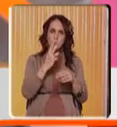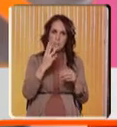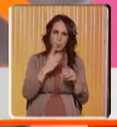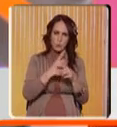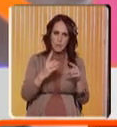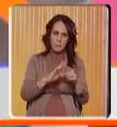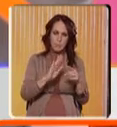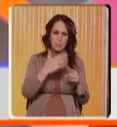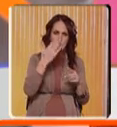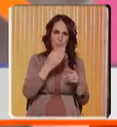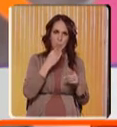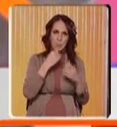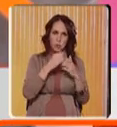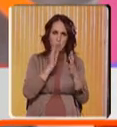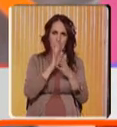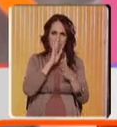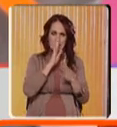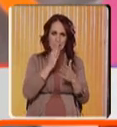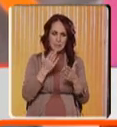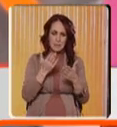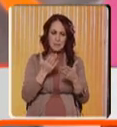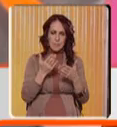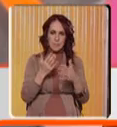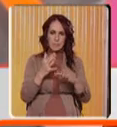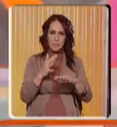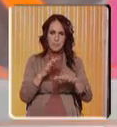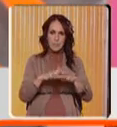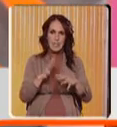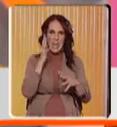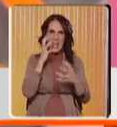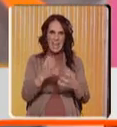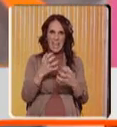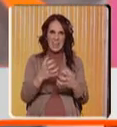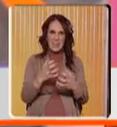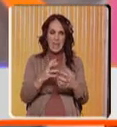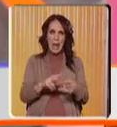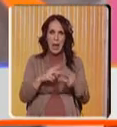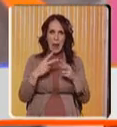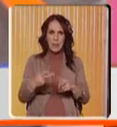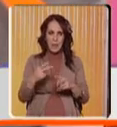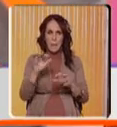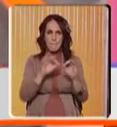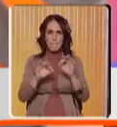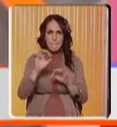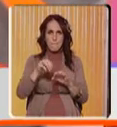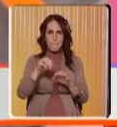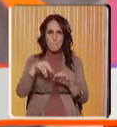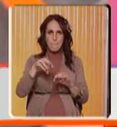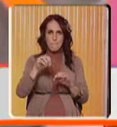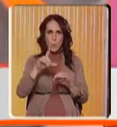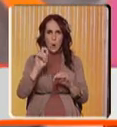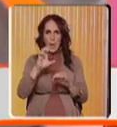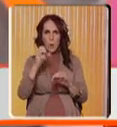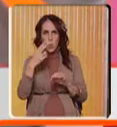motivos. Em primeiro lugar, todos os alimentos, quando são sujeitos a temperaturas, à alteração das moléculas, sejam